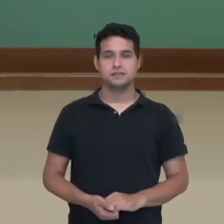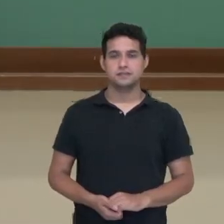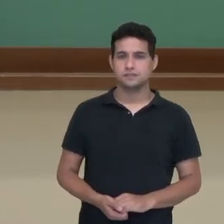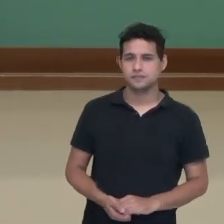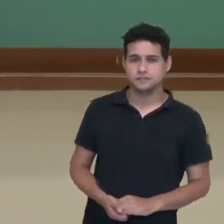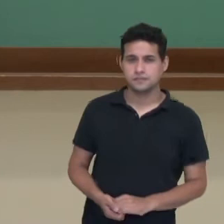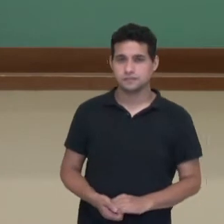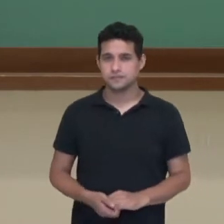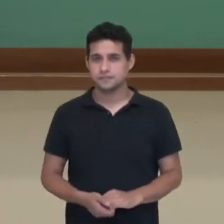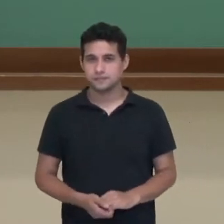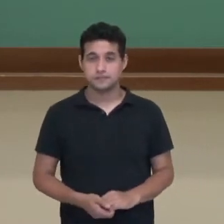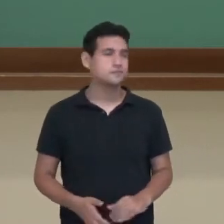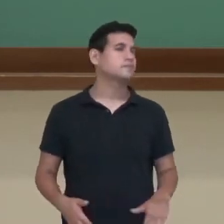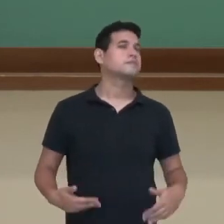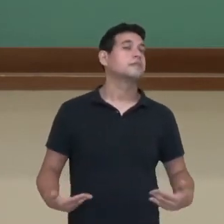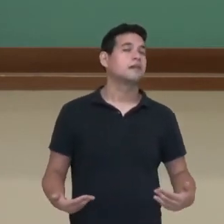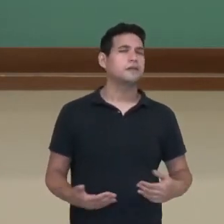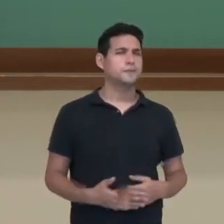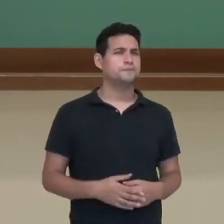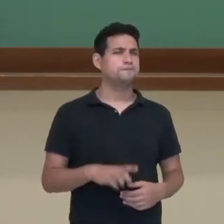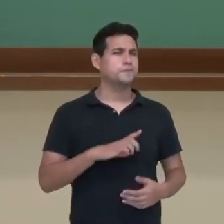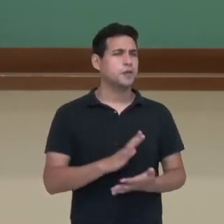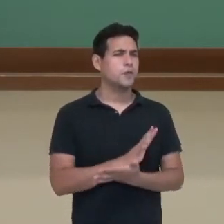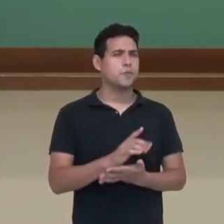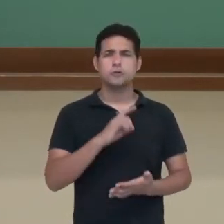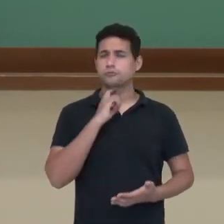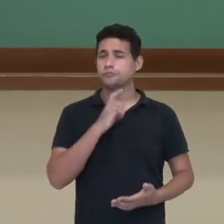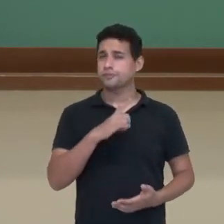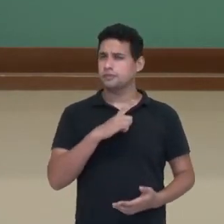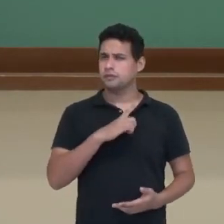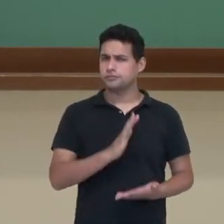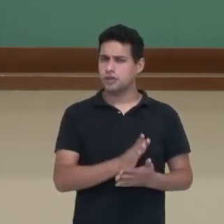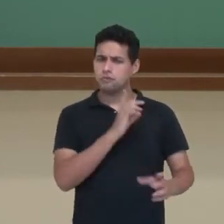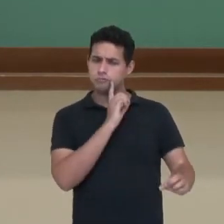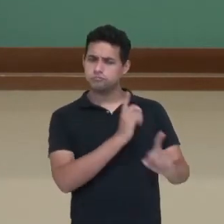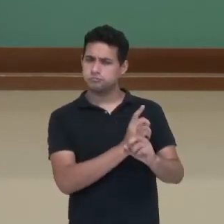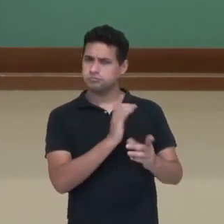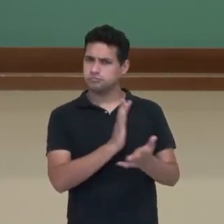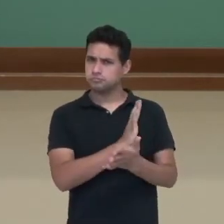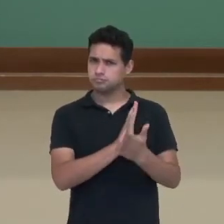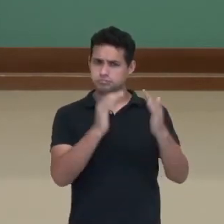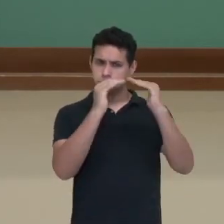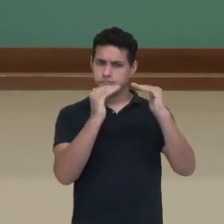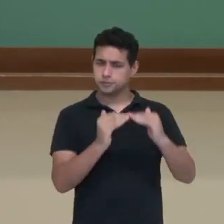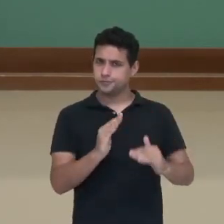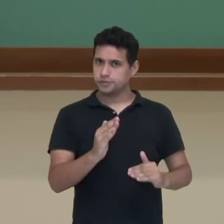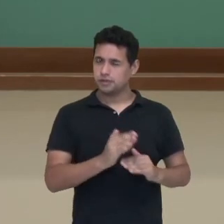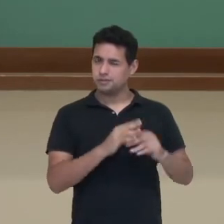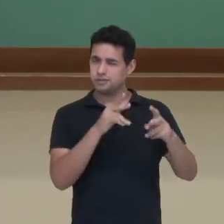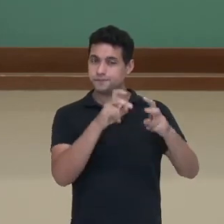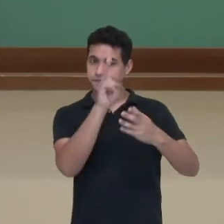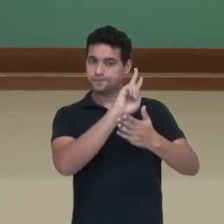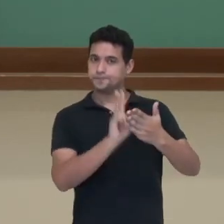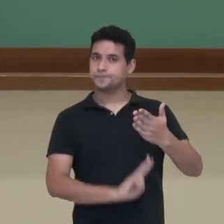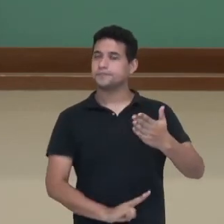E aí, ticos e ticas, alguma dúvida? Encontraram as conjunções? Vamos a ver.